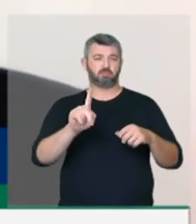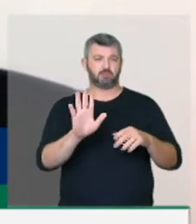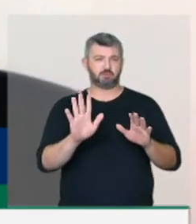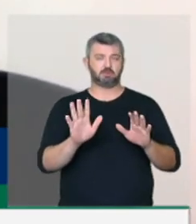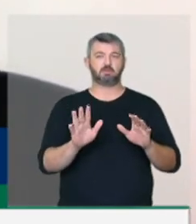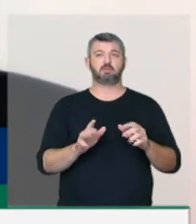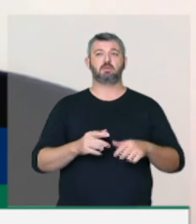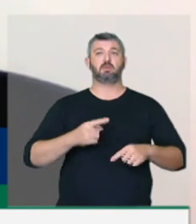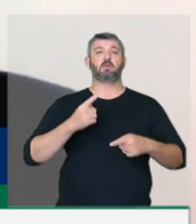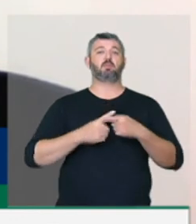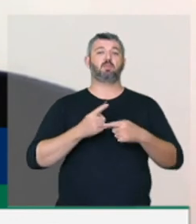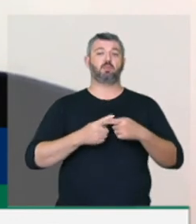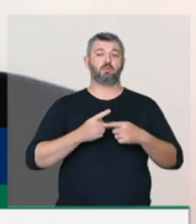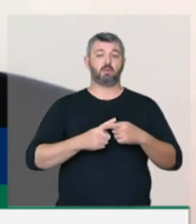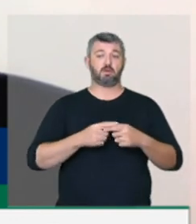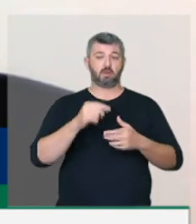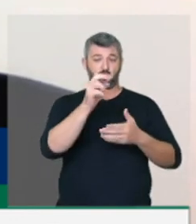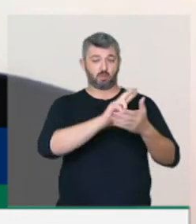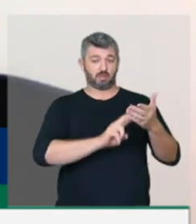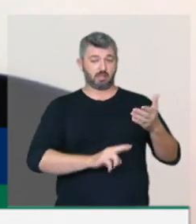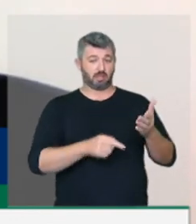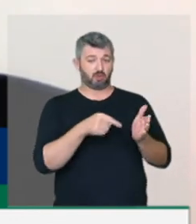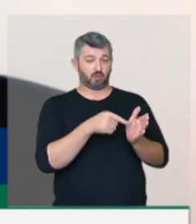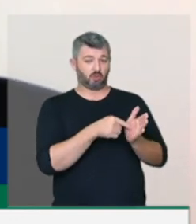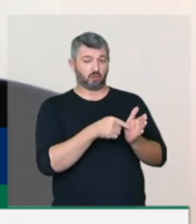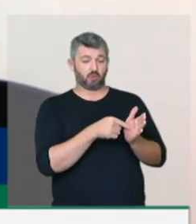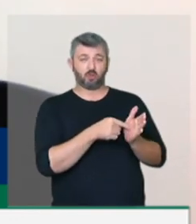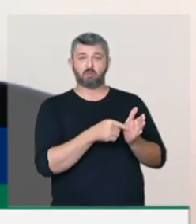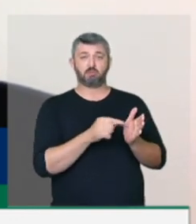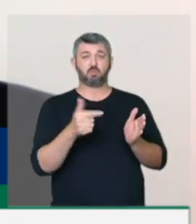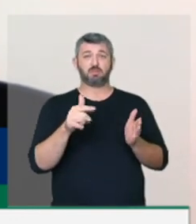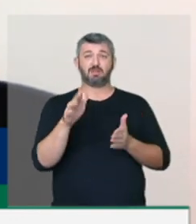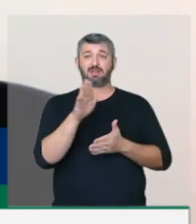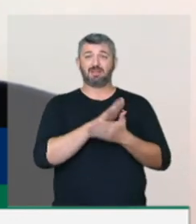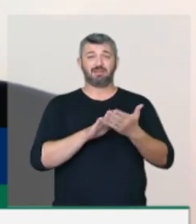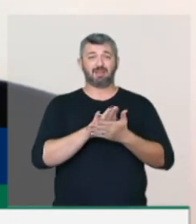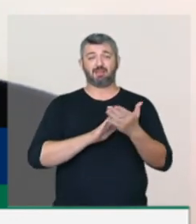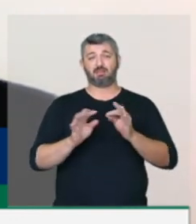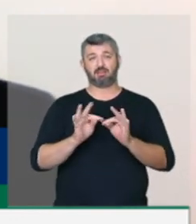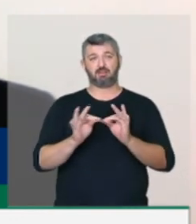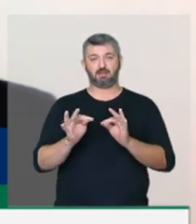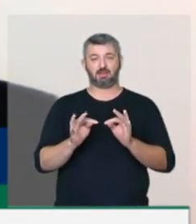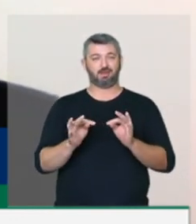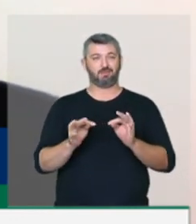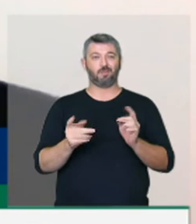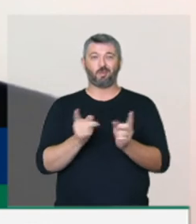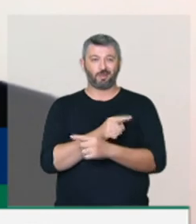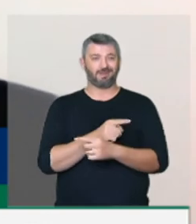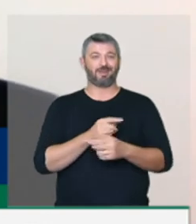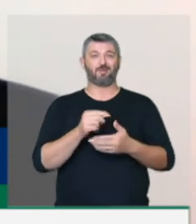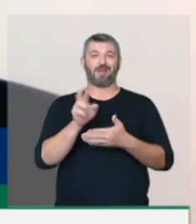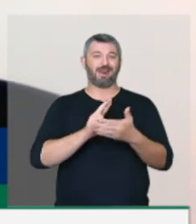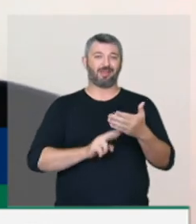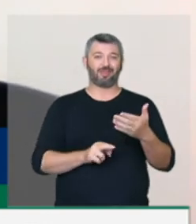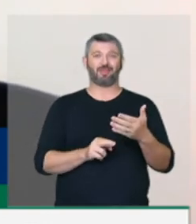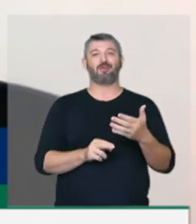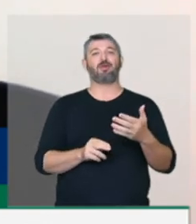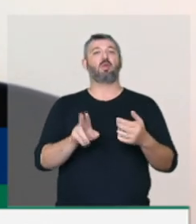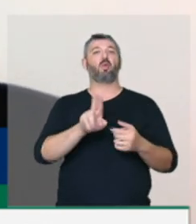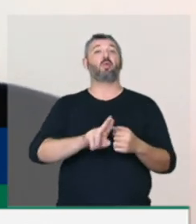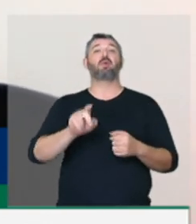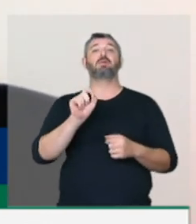uma vez que o relatório ele não traz elementos técnicos, muito pelo contrário. O relatório se